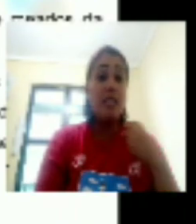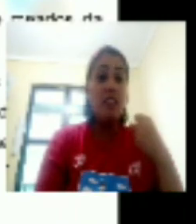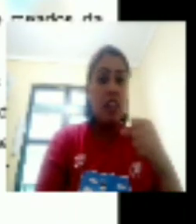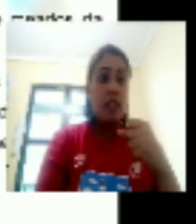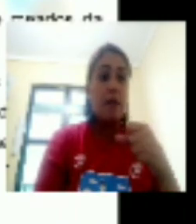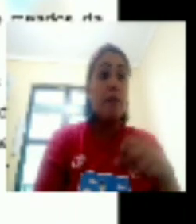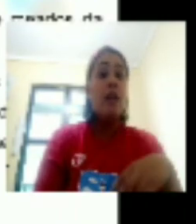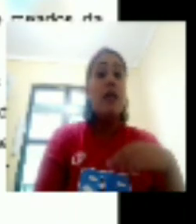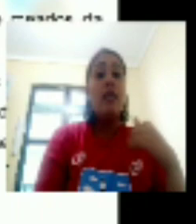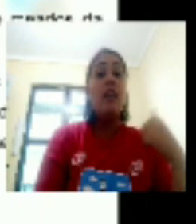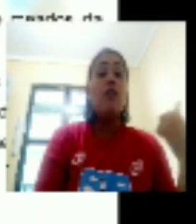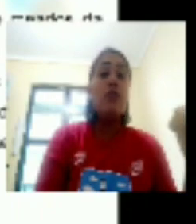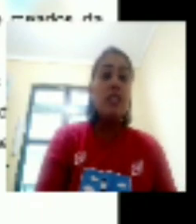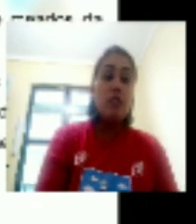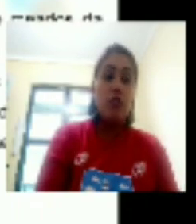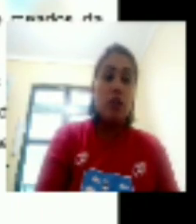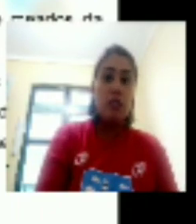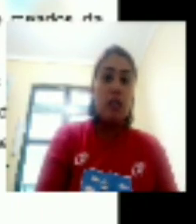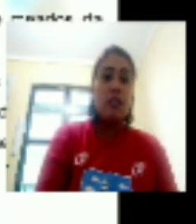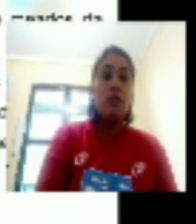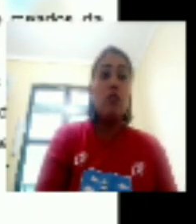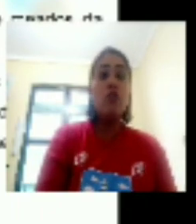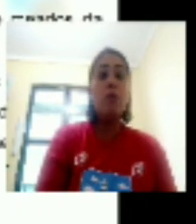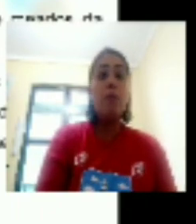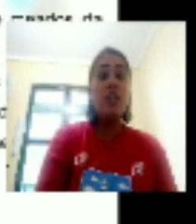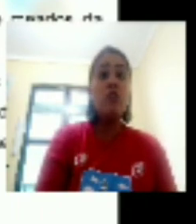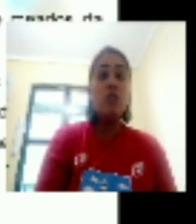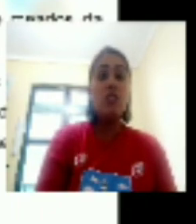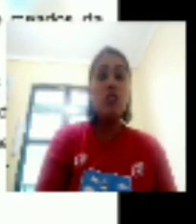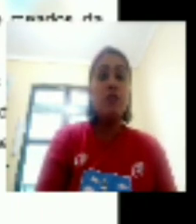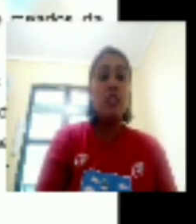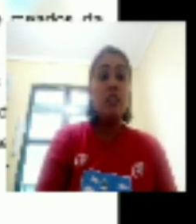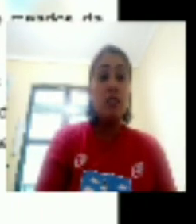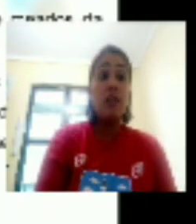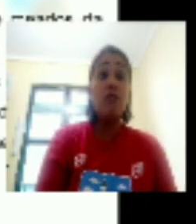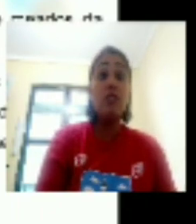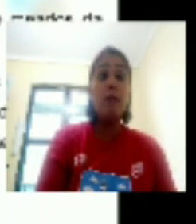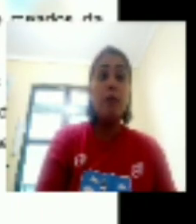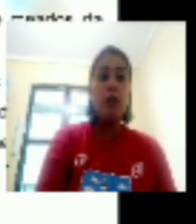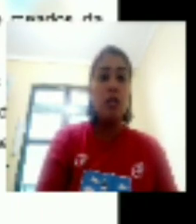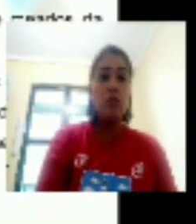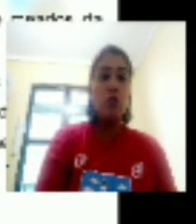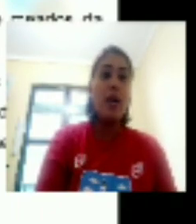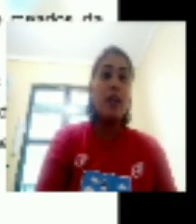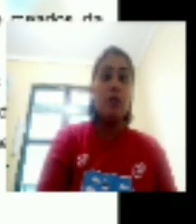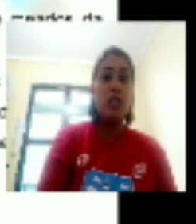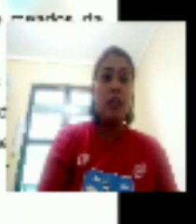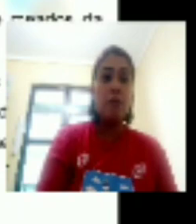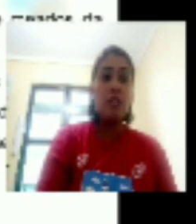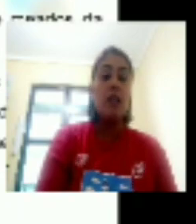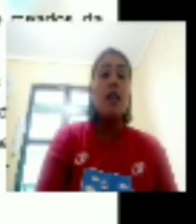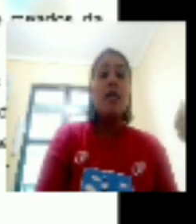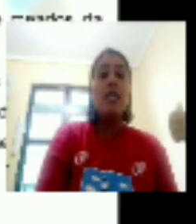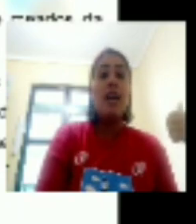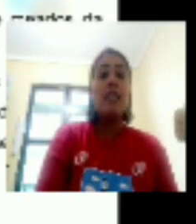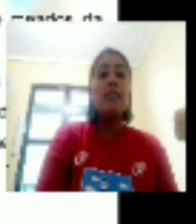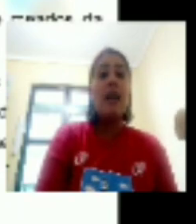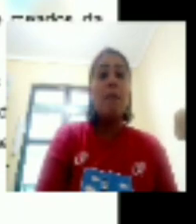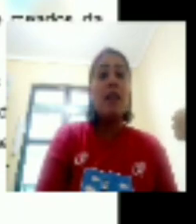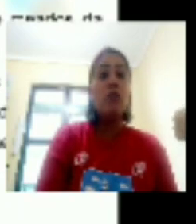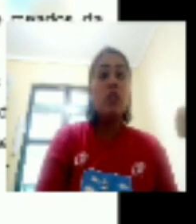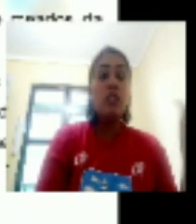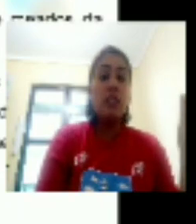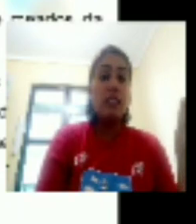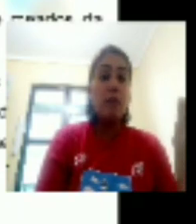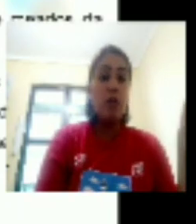economia brasileira. E no início de 80, trouxe prejuízos financeiros e políticos para o INAMPS. E aí,